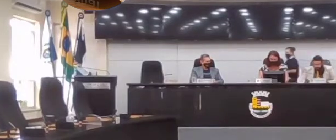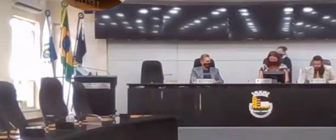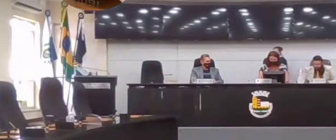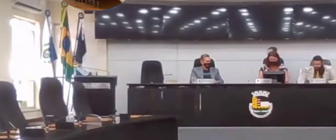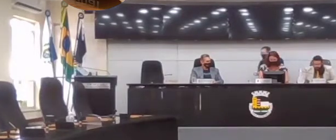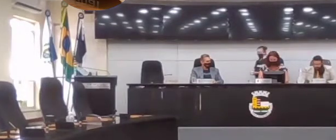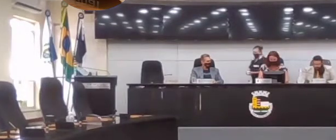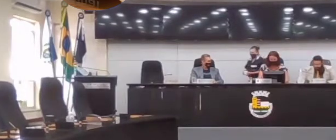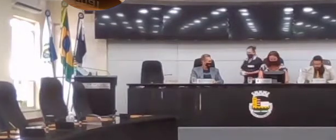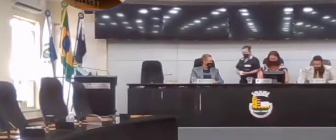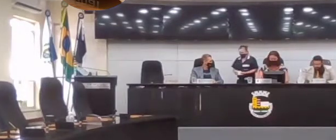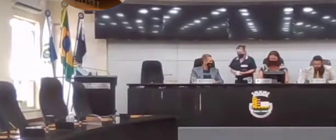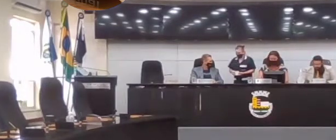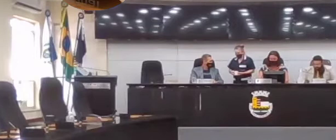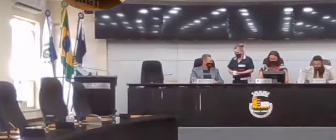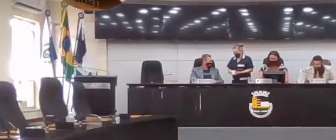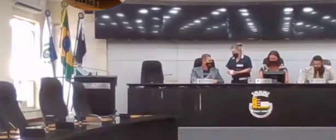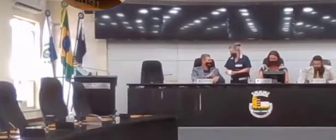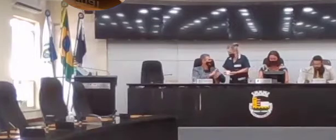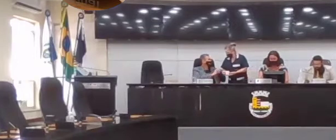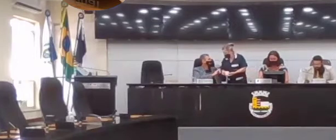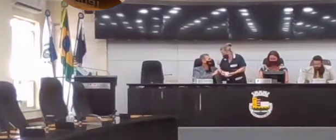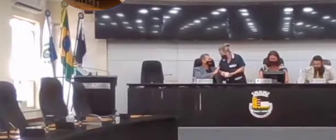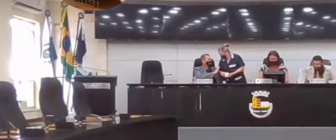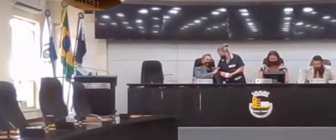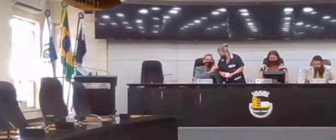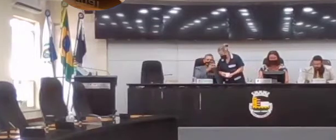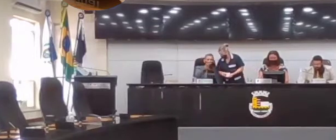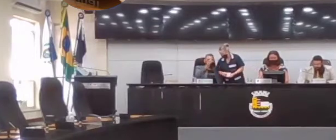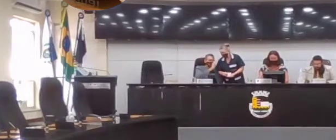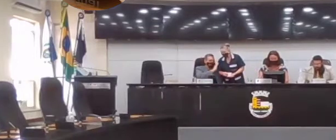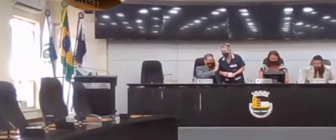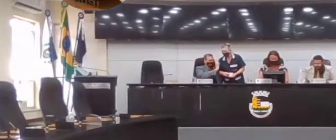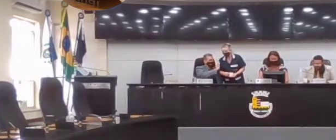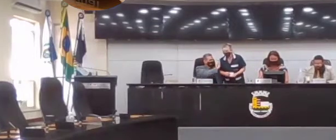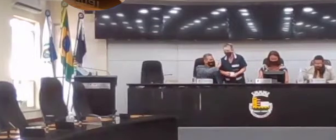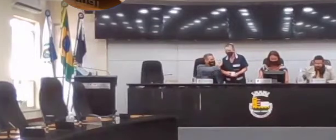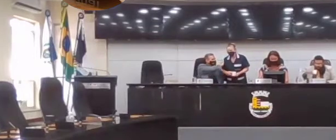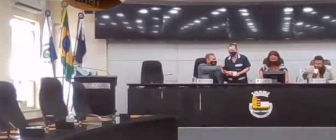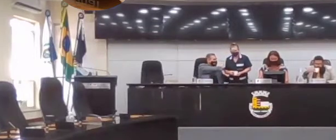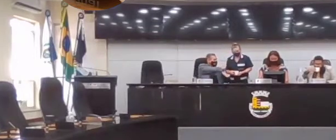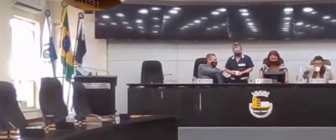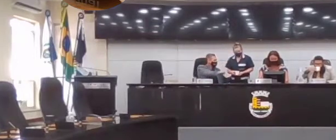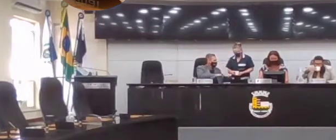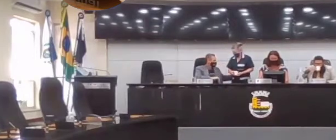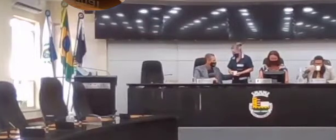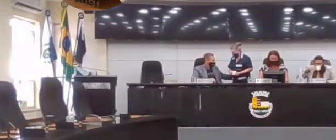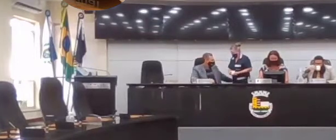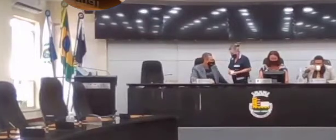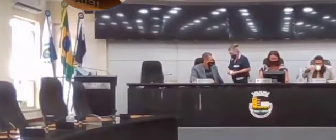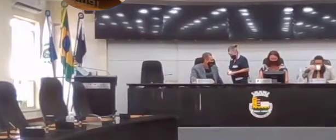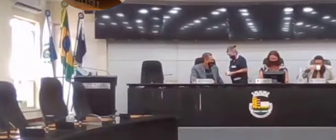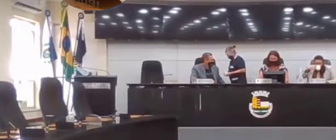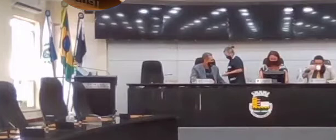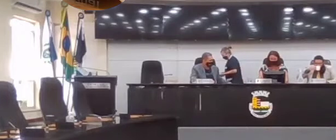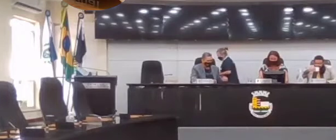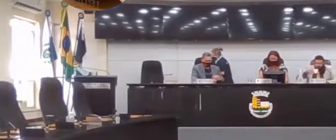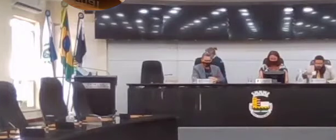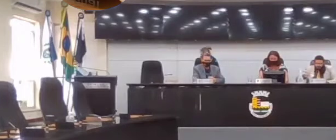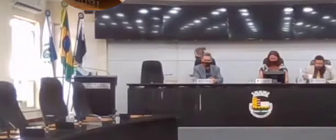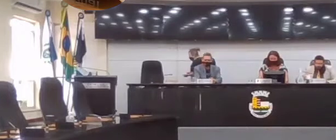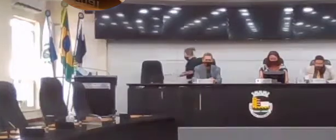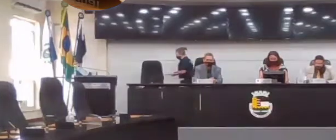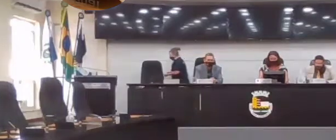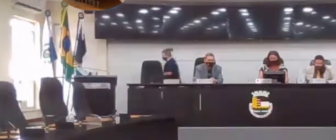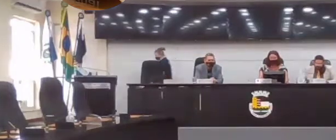Estamos encaminhando as devidas responsabilidades aos órgãos públicos, às suas respectivas competências,